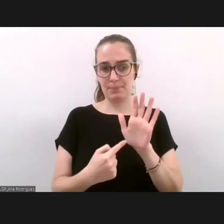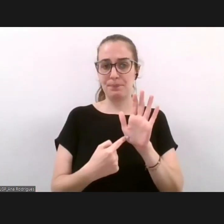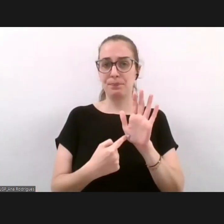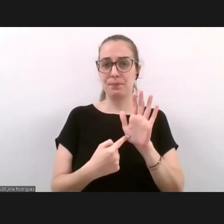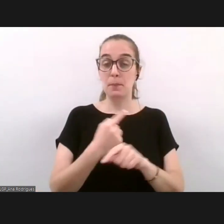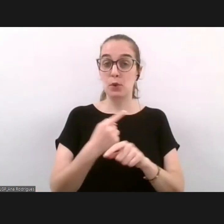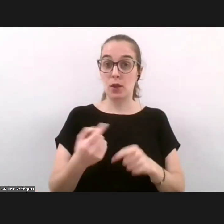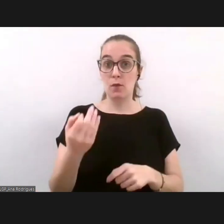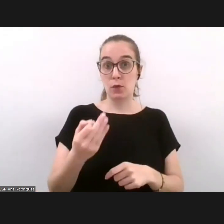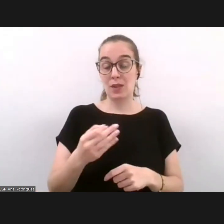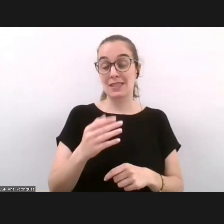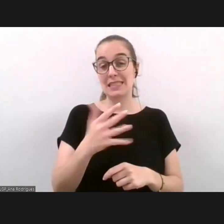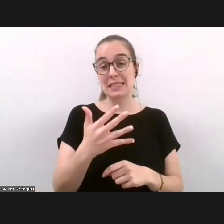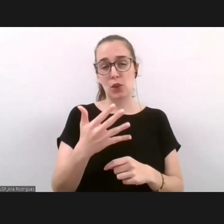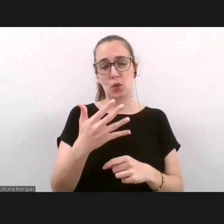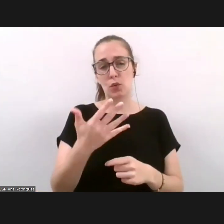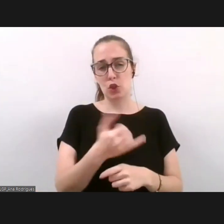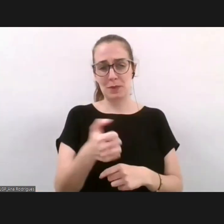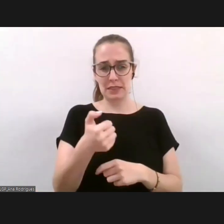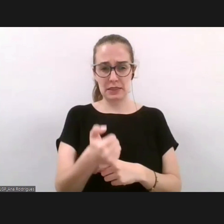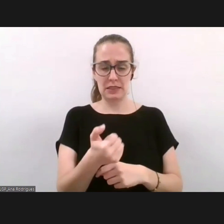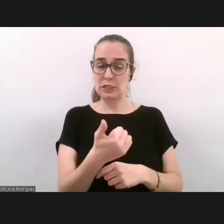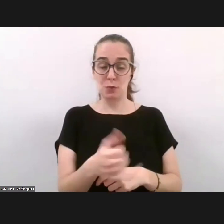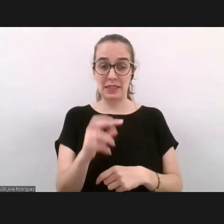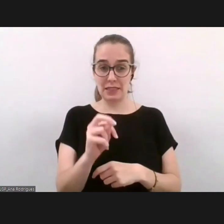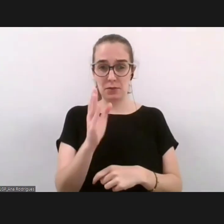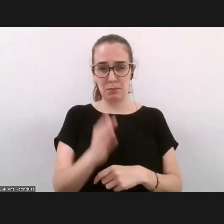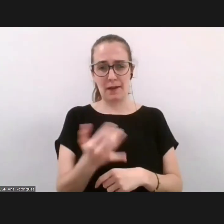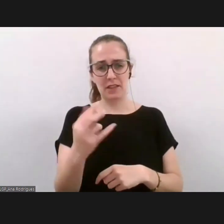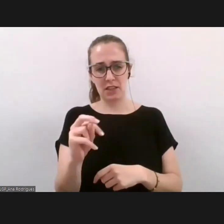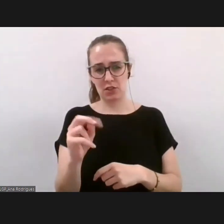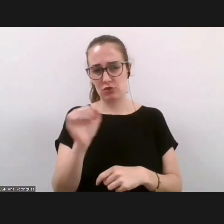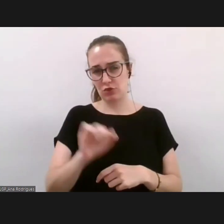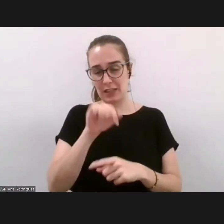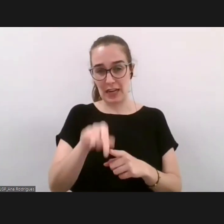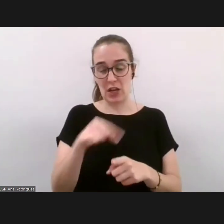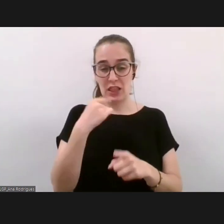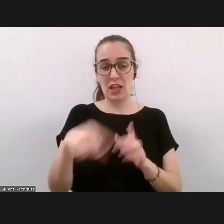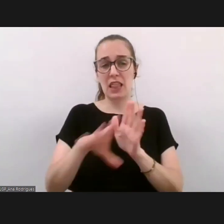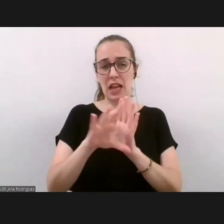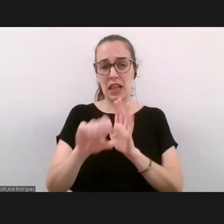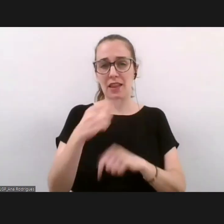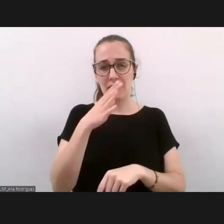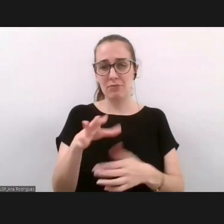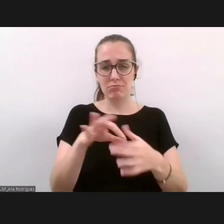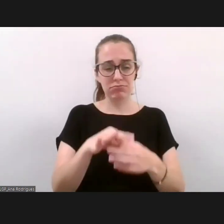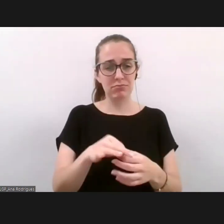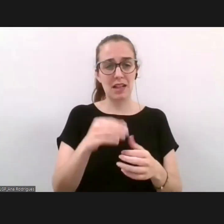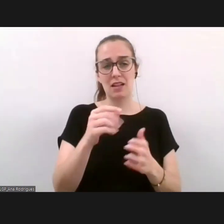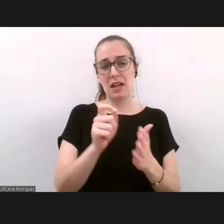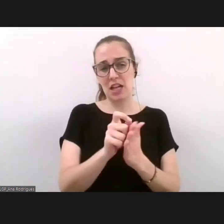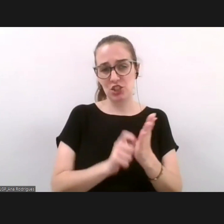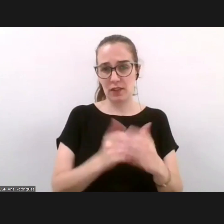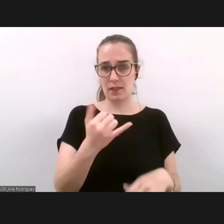de Ministros 5/2023, de 23 de janeiro, que estabelece, digamos assim, o quadro de governação da Agenda 2030 em